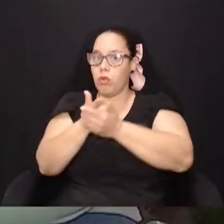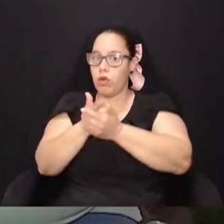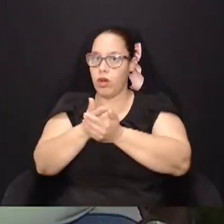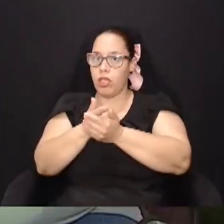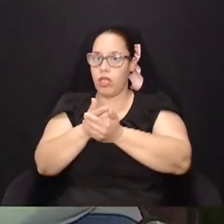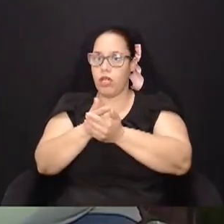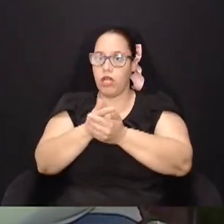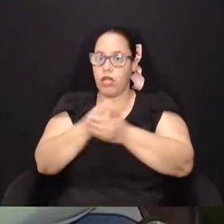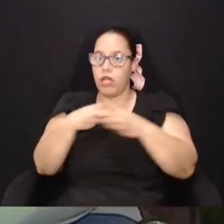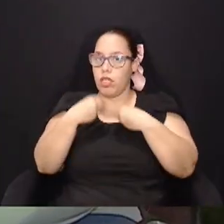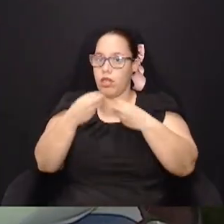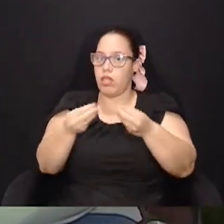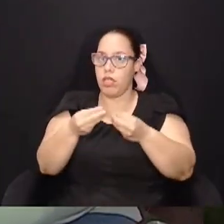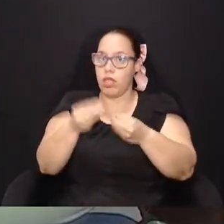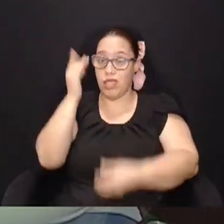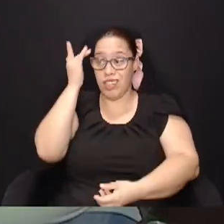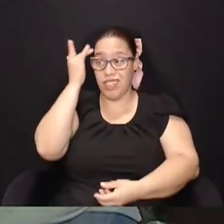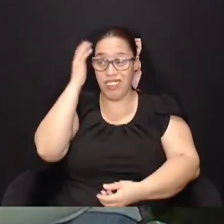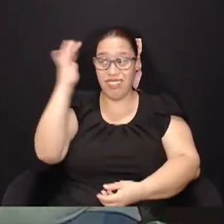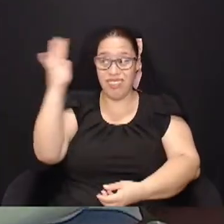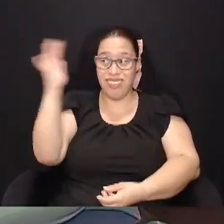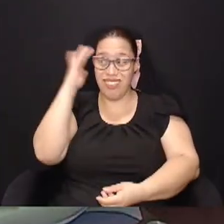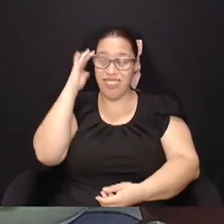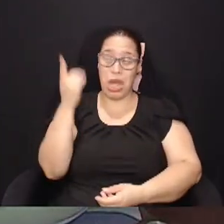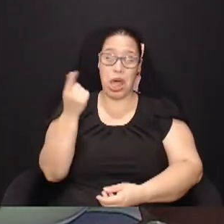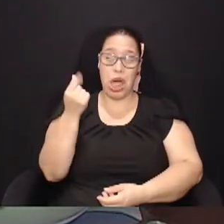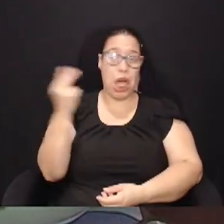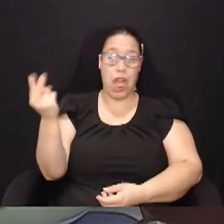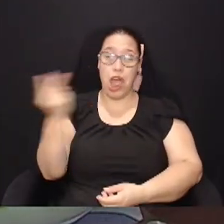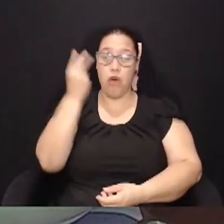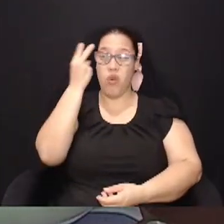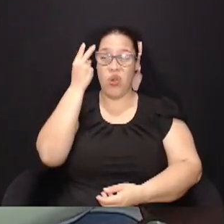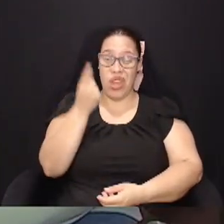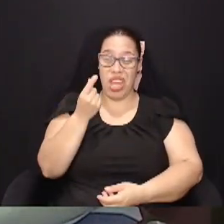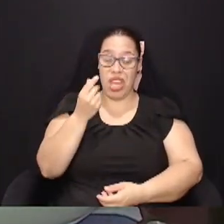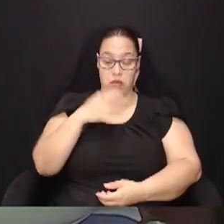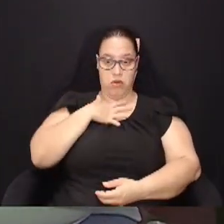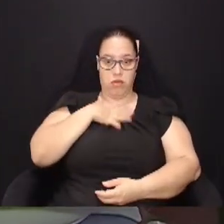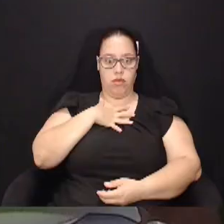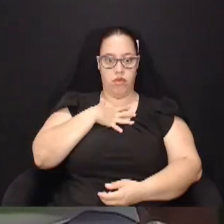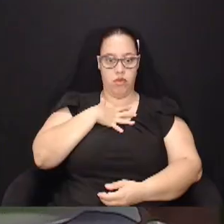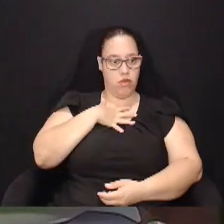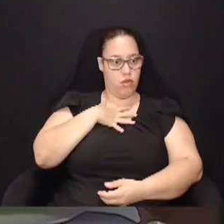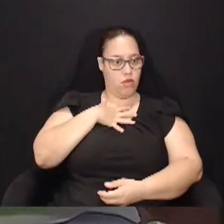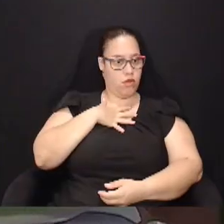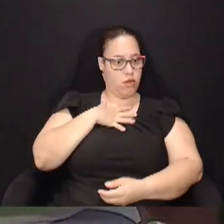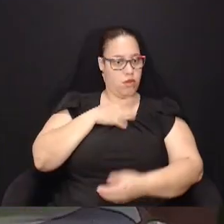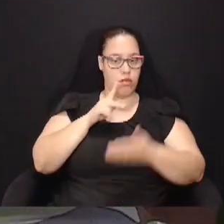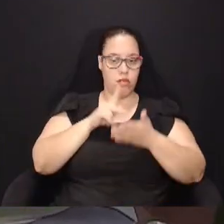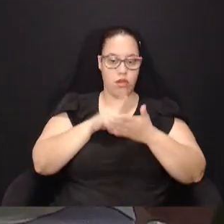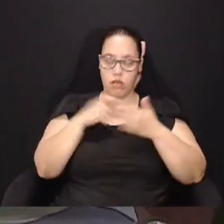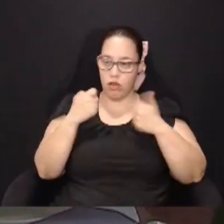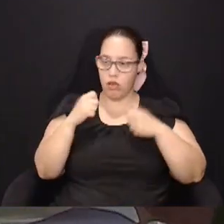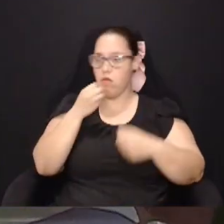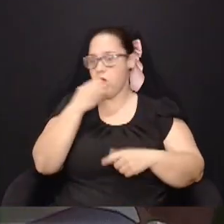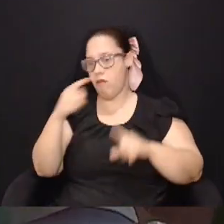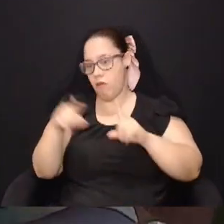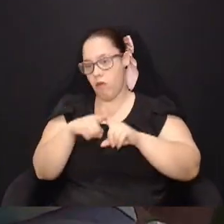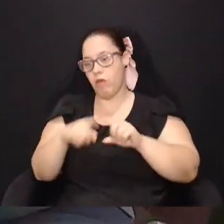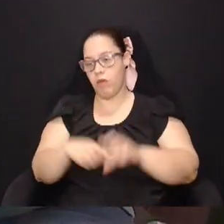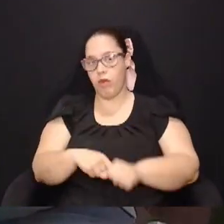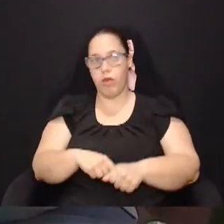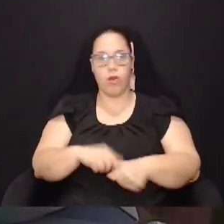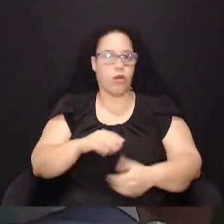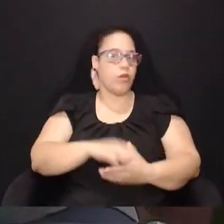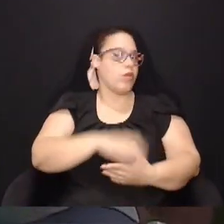Ela não tem noção do valor. Então, assim, um choque de realidade, às vezes é muito positivo, é muito bom. Muito bom, Eli.